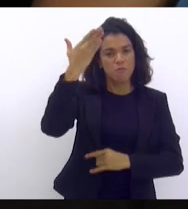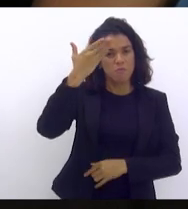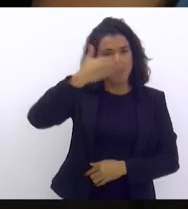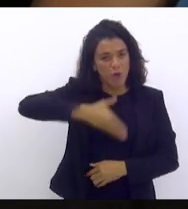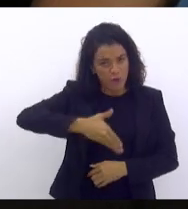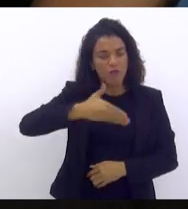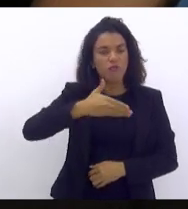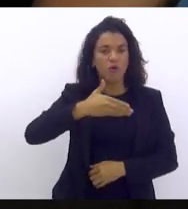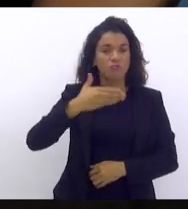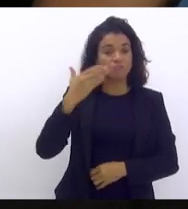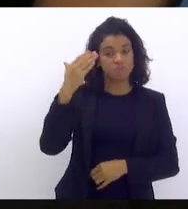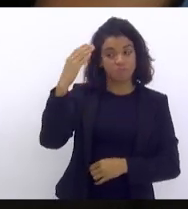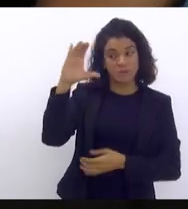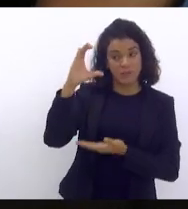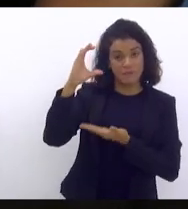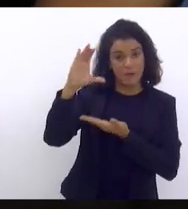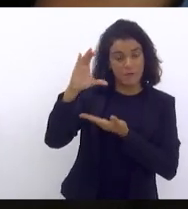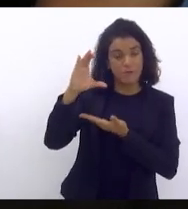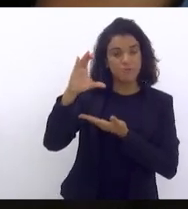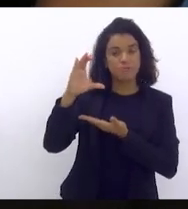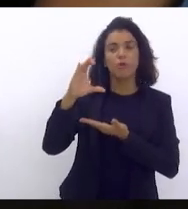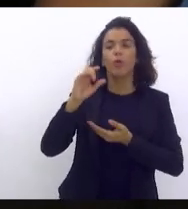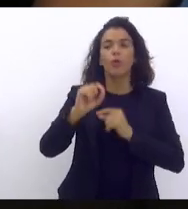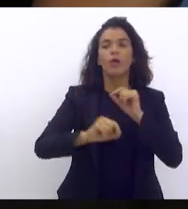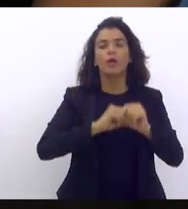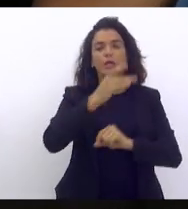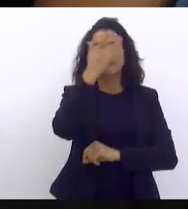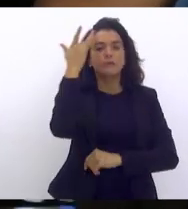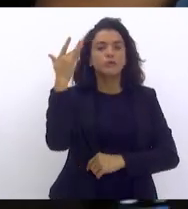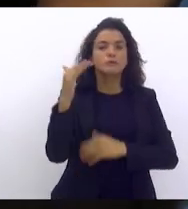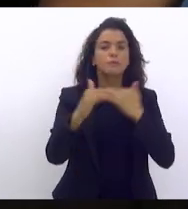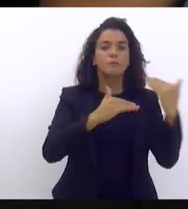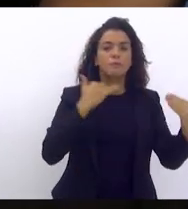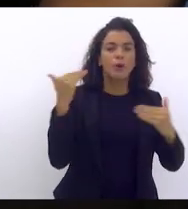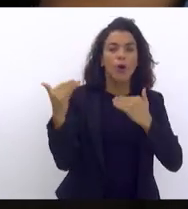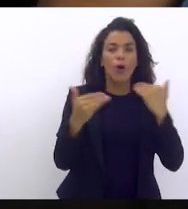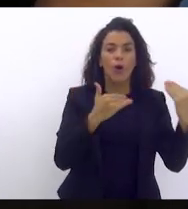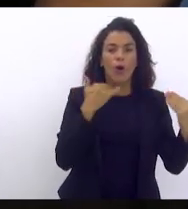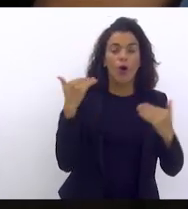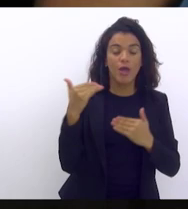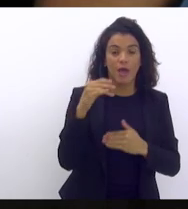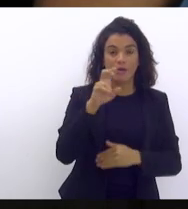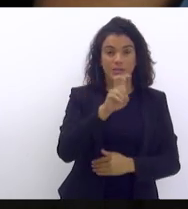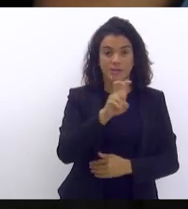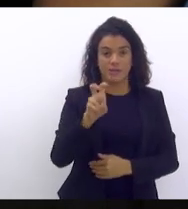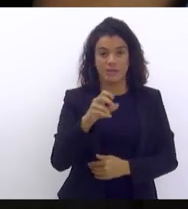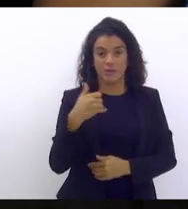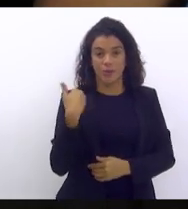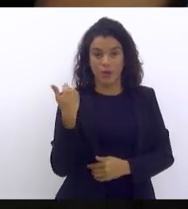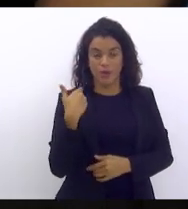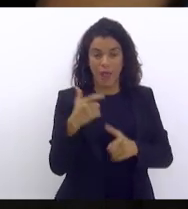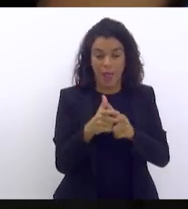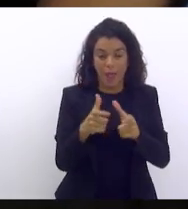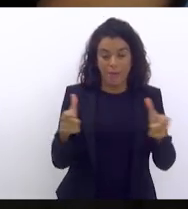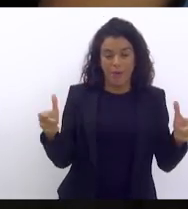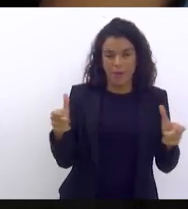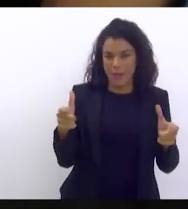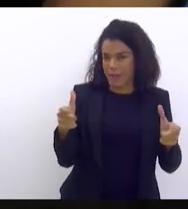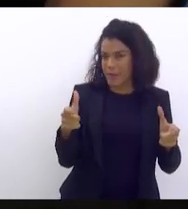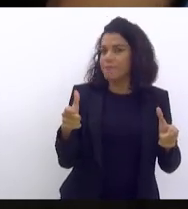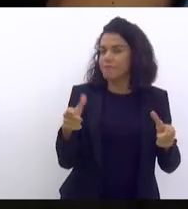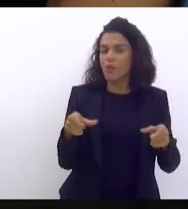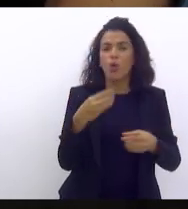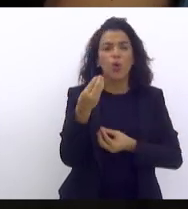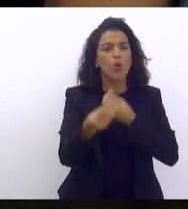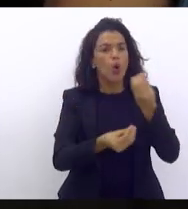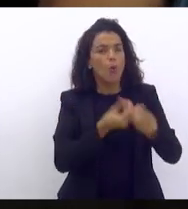de forma científica, que as pessoas aqui morrem aos 55 anos. A grande maioria, em detalhe, como é que se